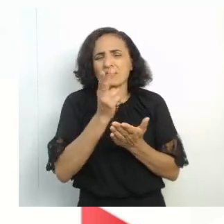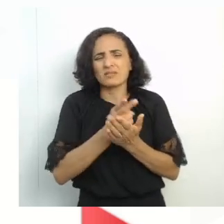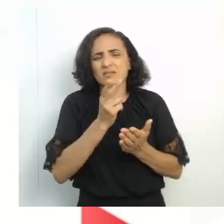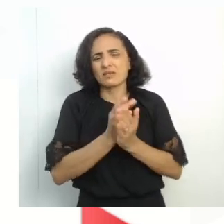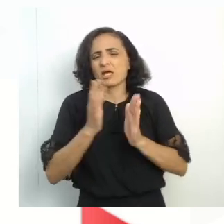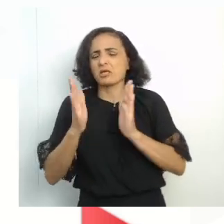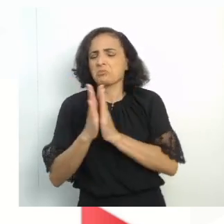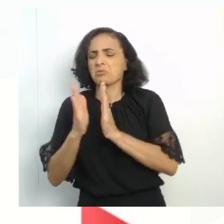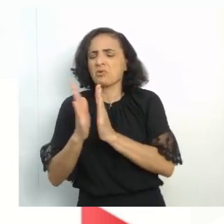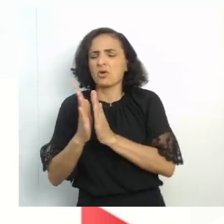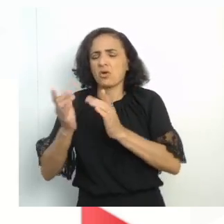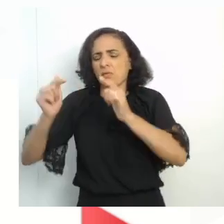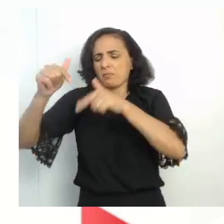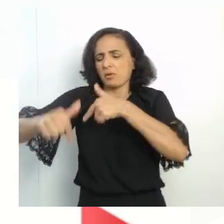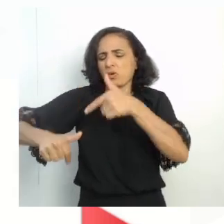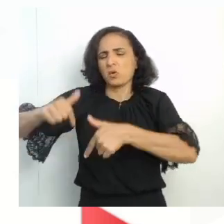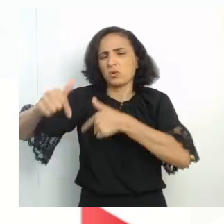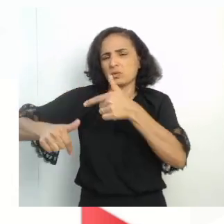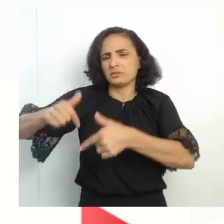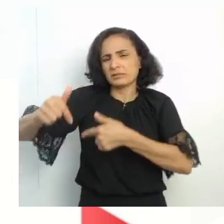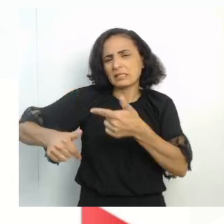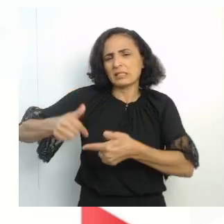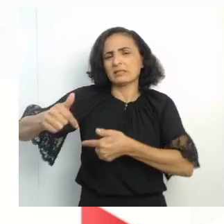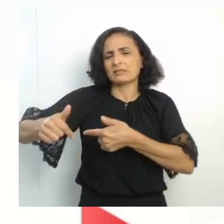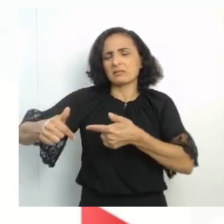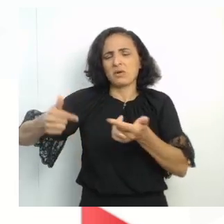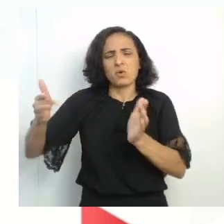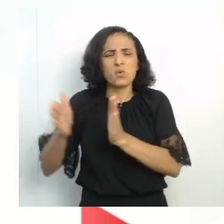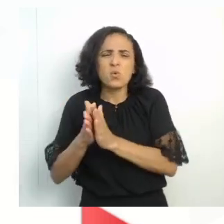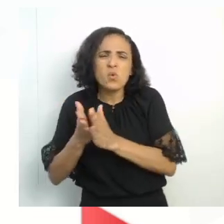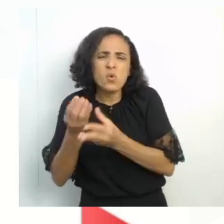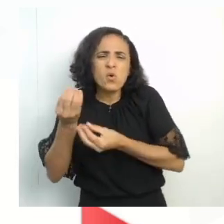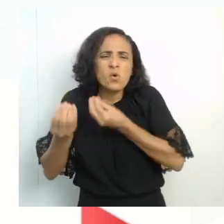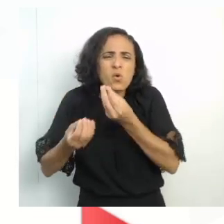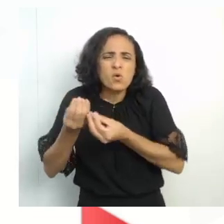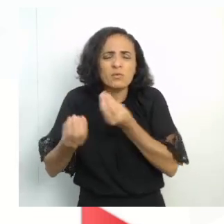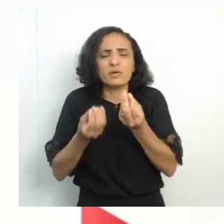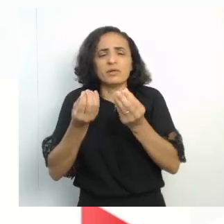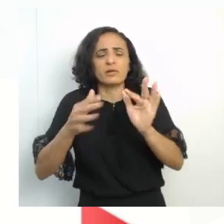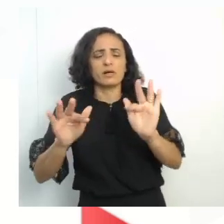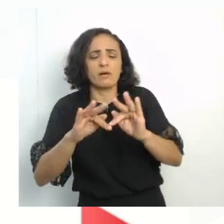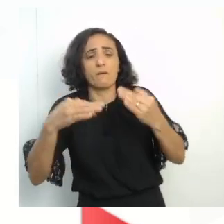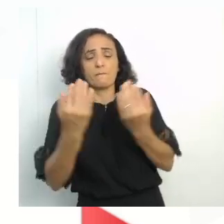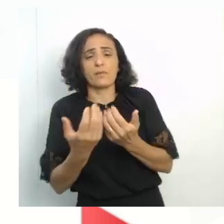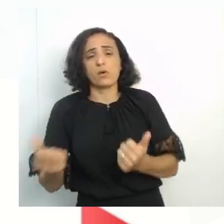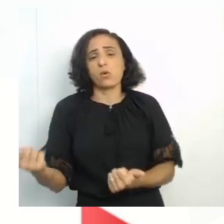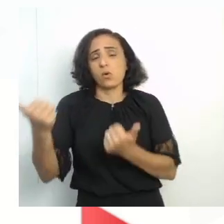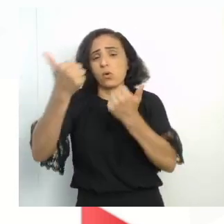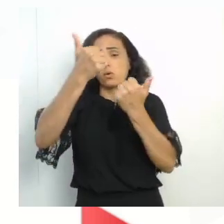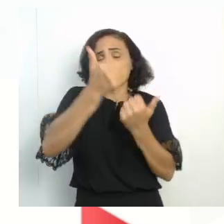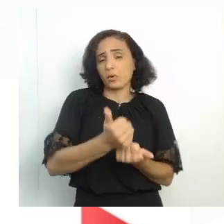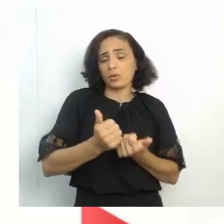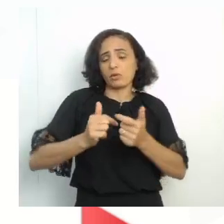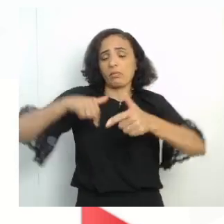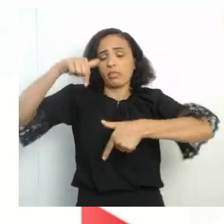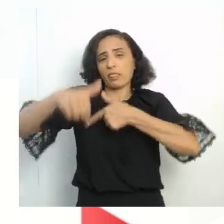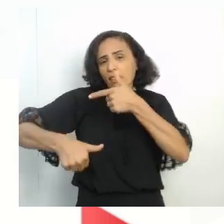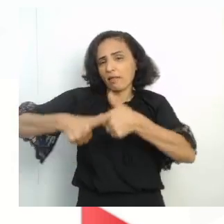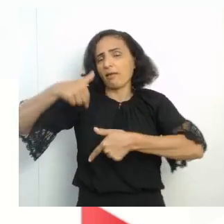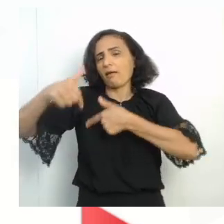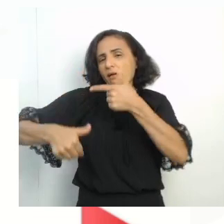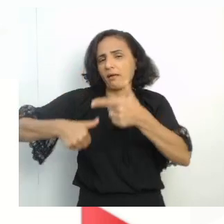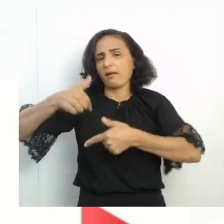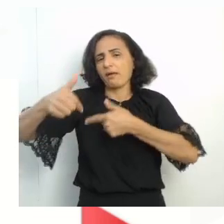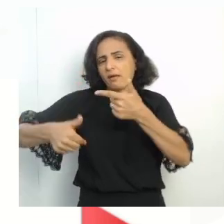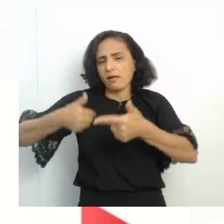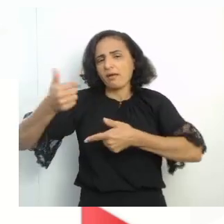emprego, da família, a disponibilidade da família em ajudar ali no tratamento, acionar o